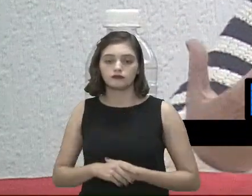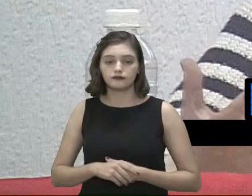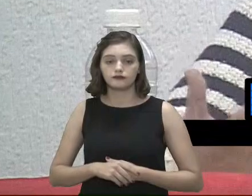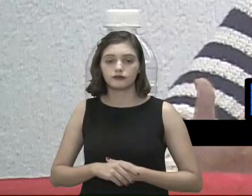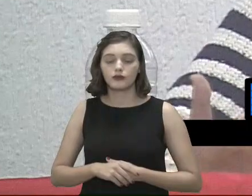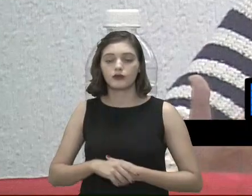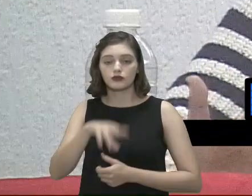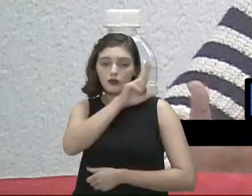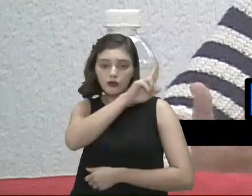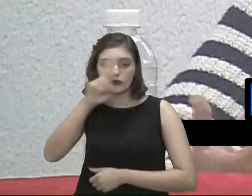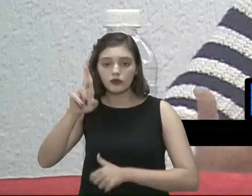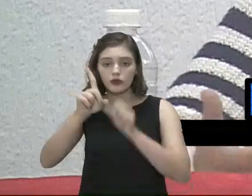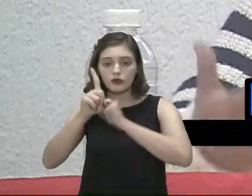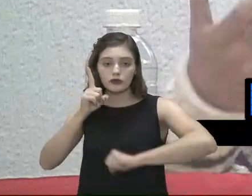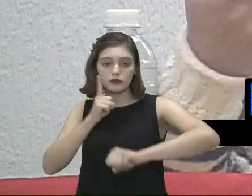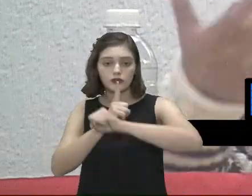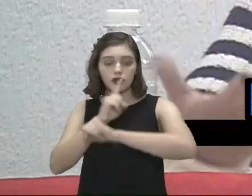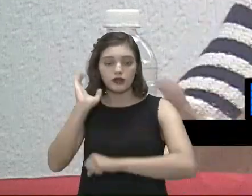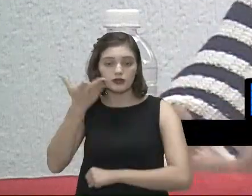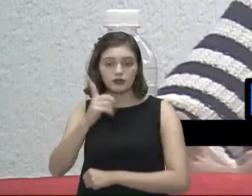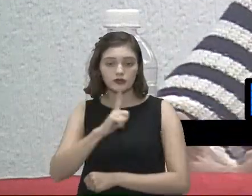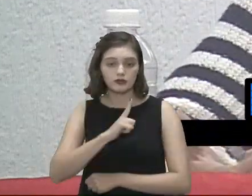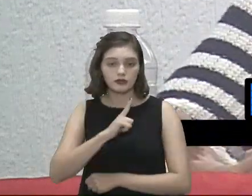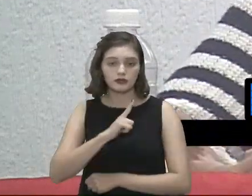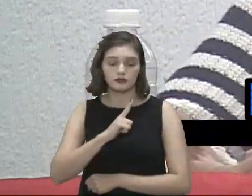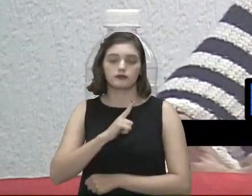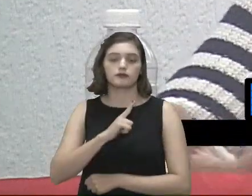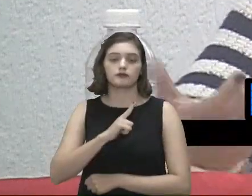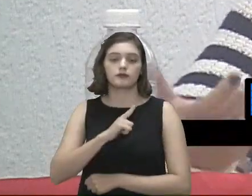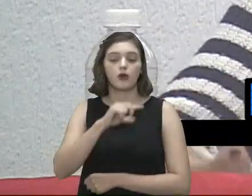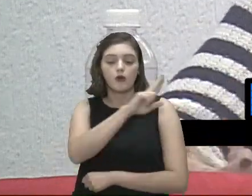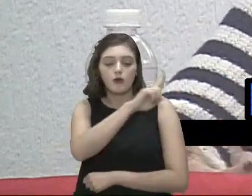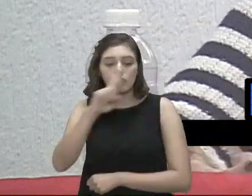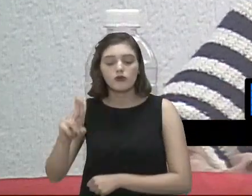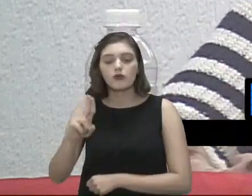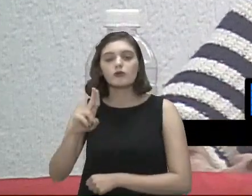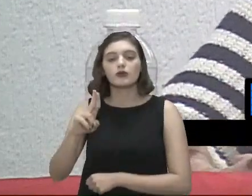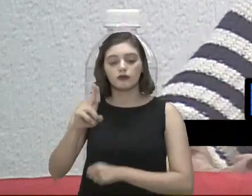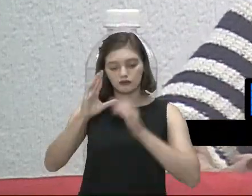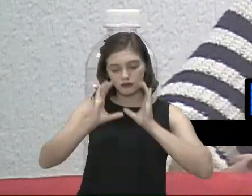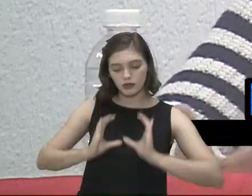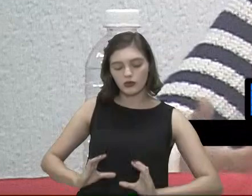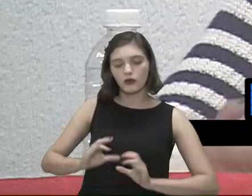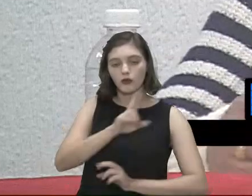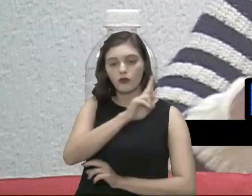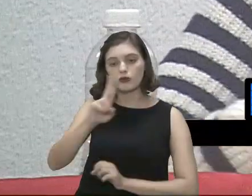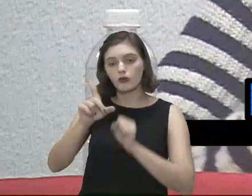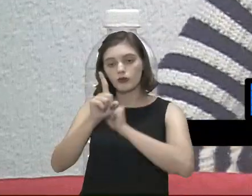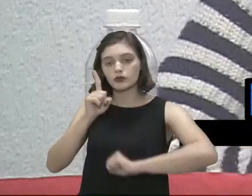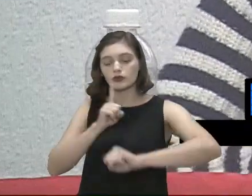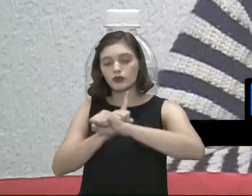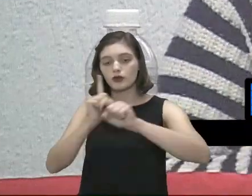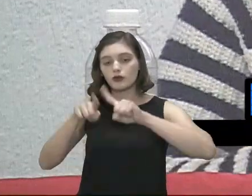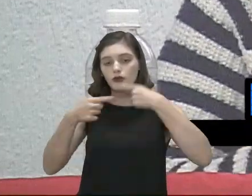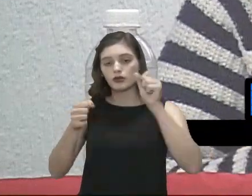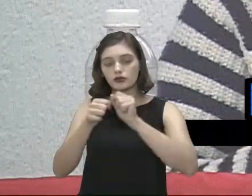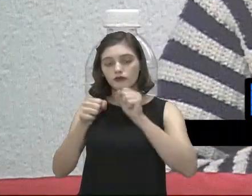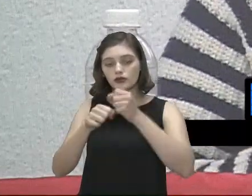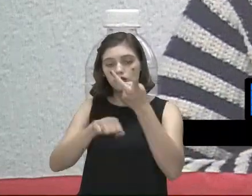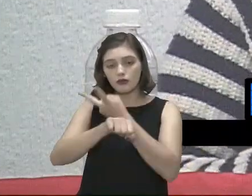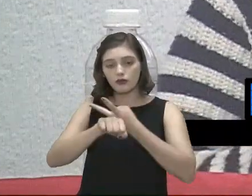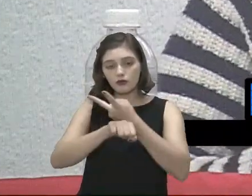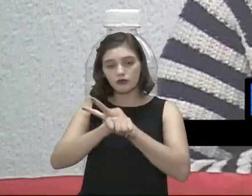para colocação do nome social, né, da identificação do munícipe com o nome social. Contudo, na hora que fazia a